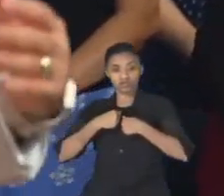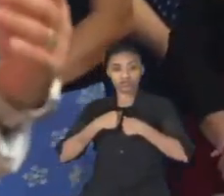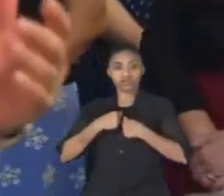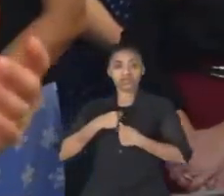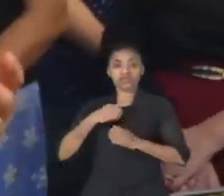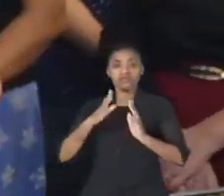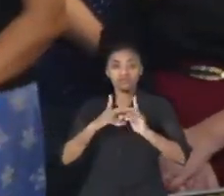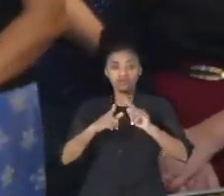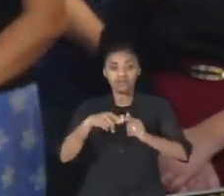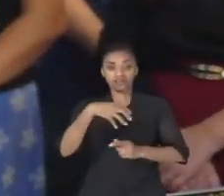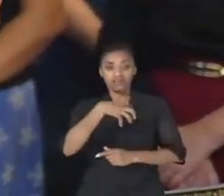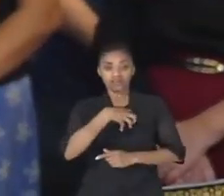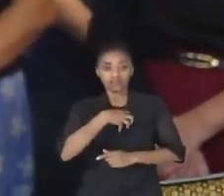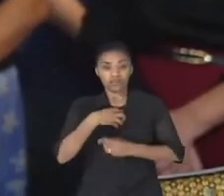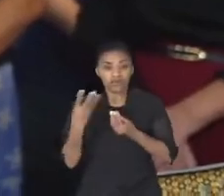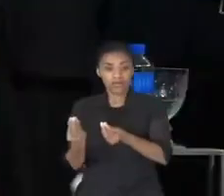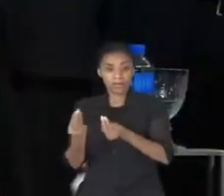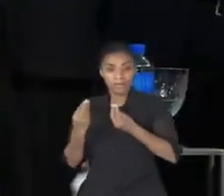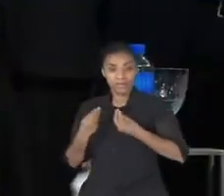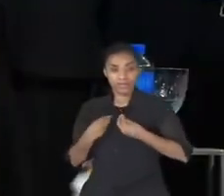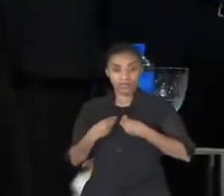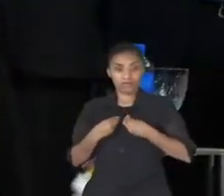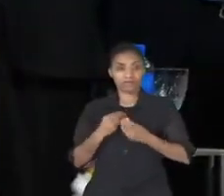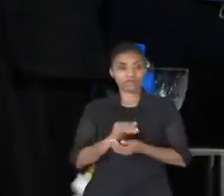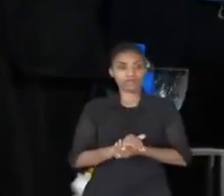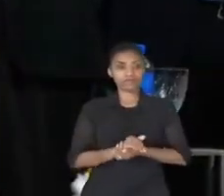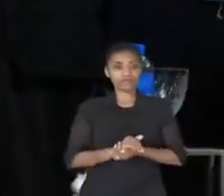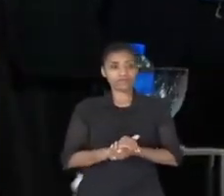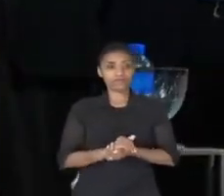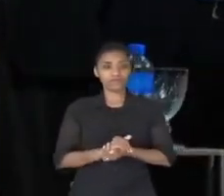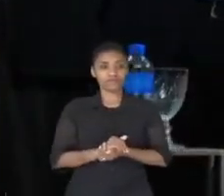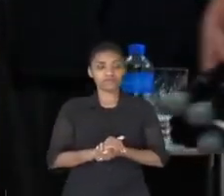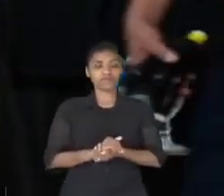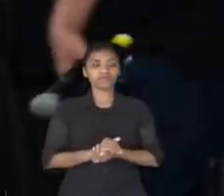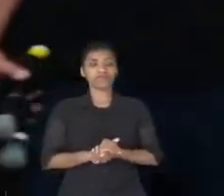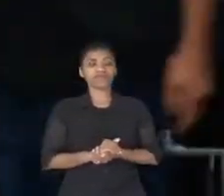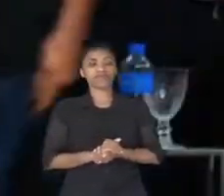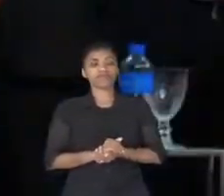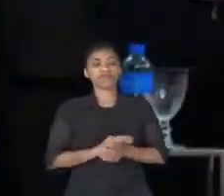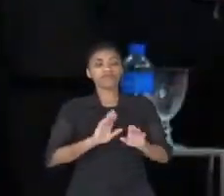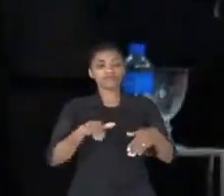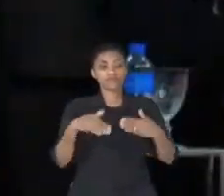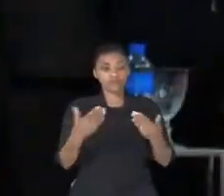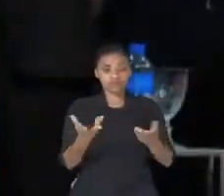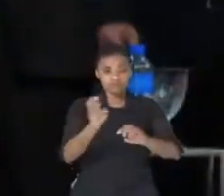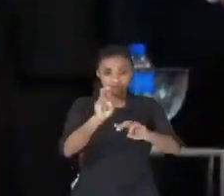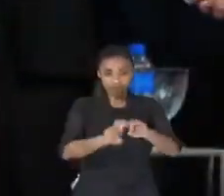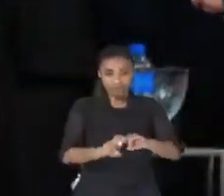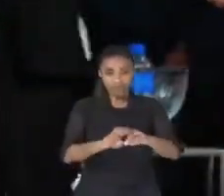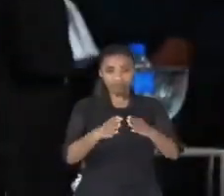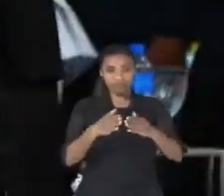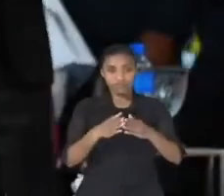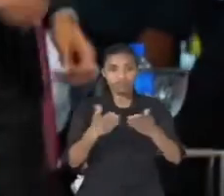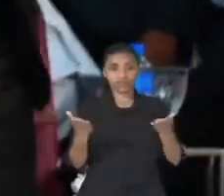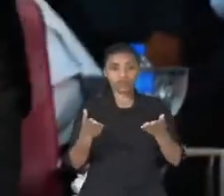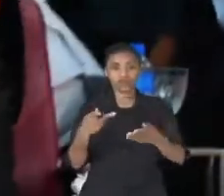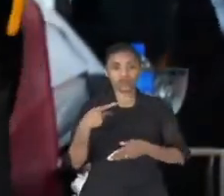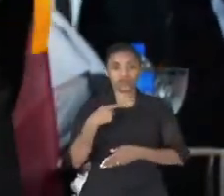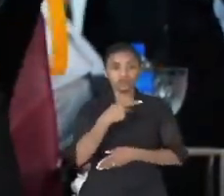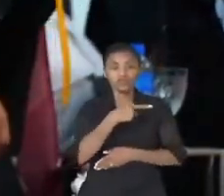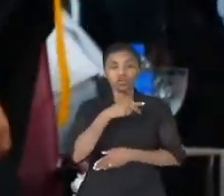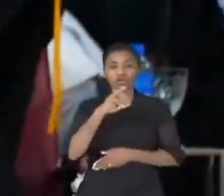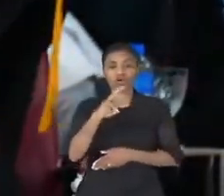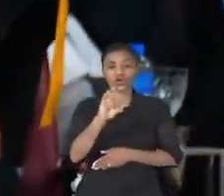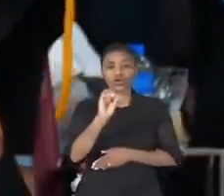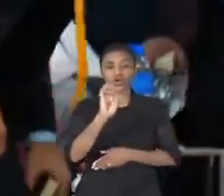se vai ter o ano que vem, mas se tiver o ano que vem, só melhorem nas cores, por favor, tá bom? Tome seu assento, por gentileza. Nós vamos ouvir o pastor Roberto Marinho